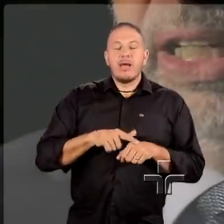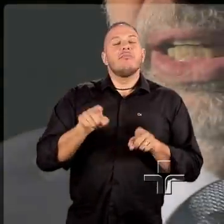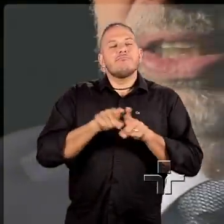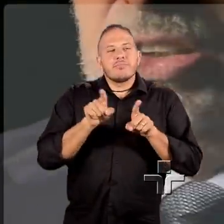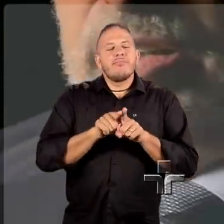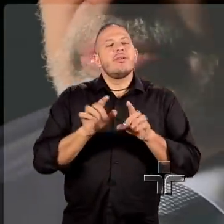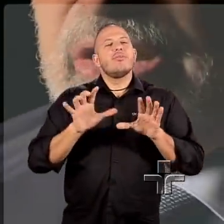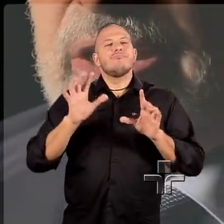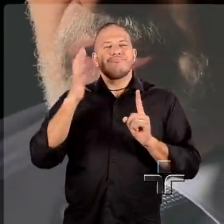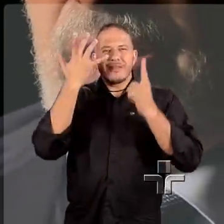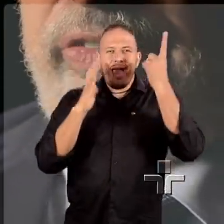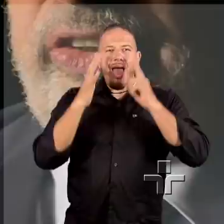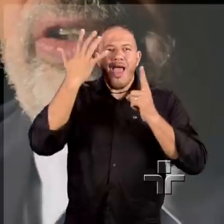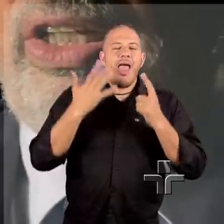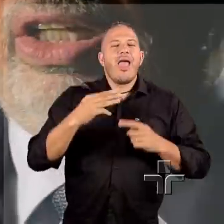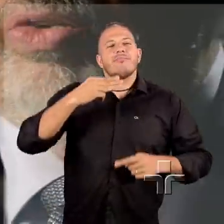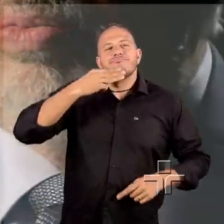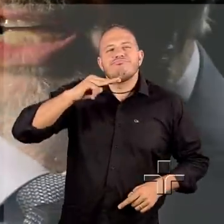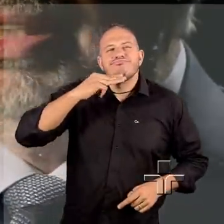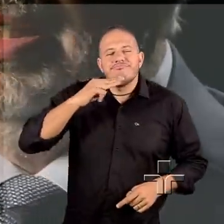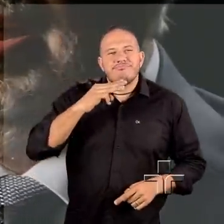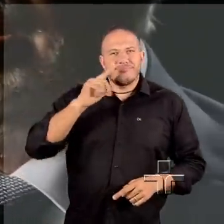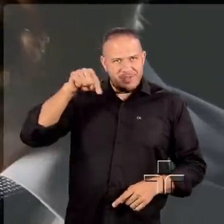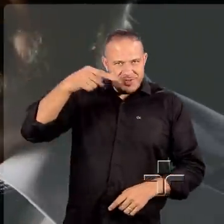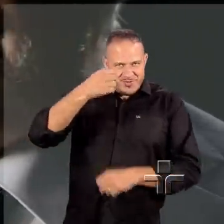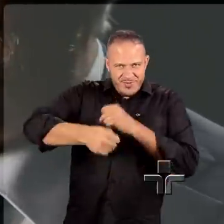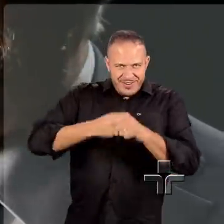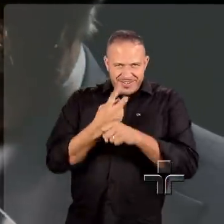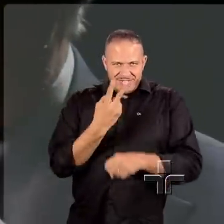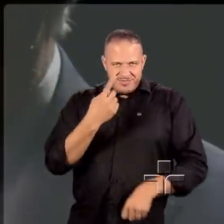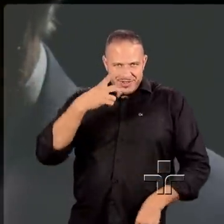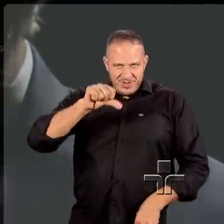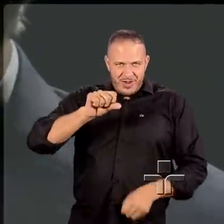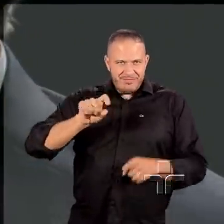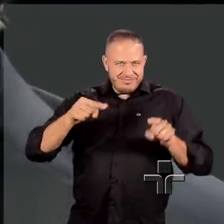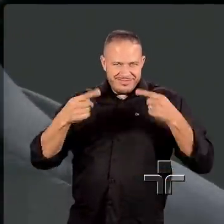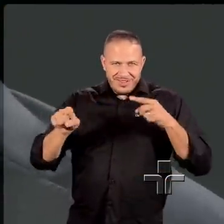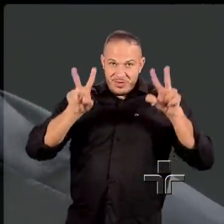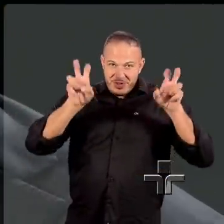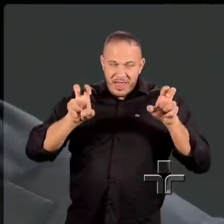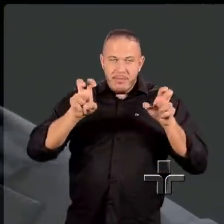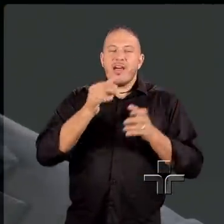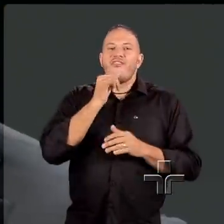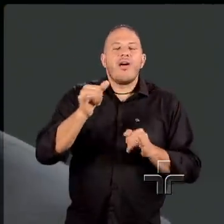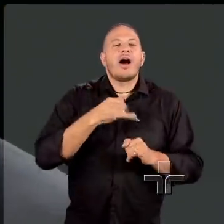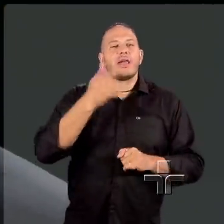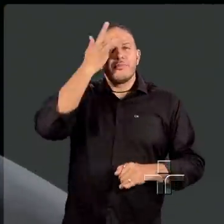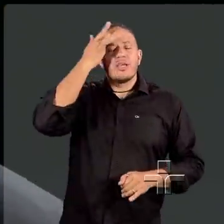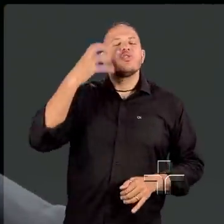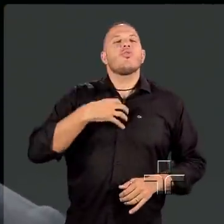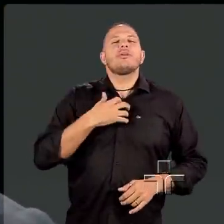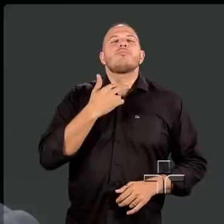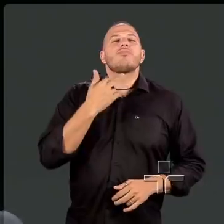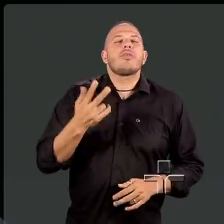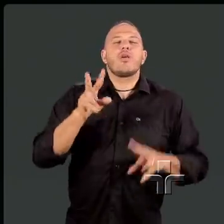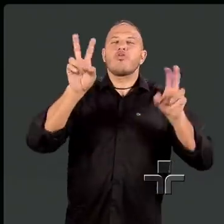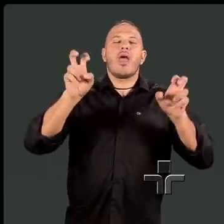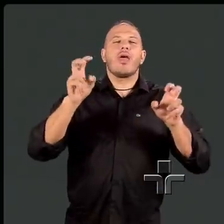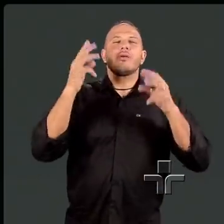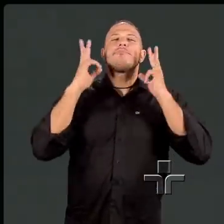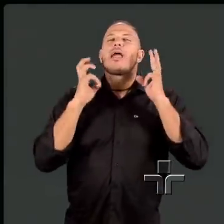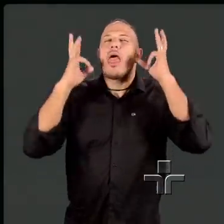da Mangueira, de 2019, começa dizendo que o Brasil precisa da voz, as Marielles, as Mains,